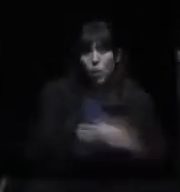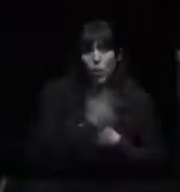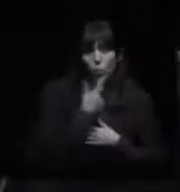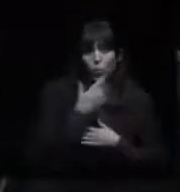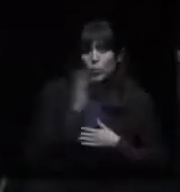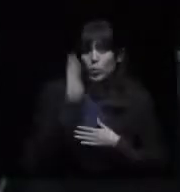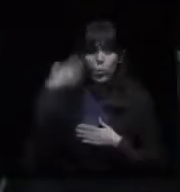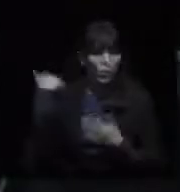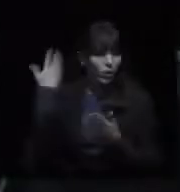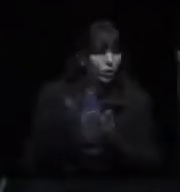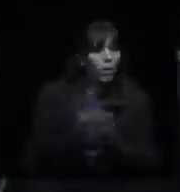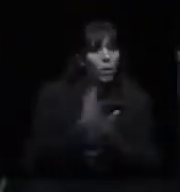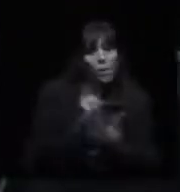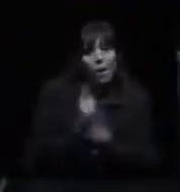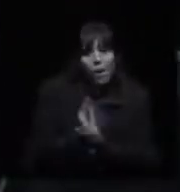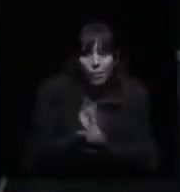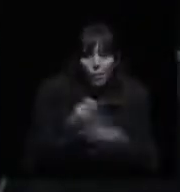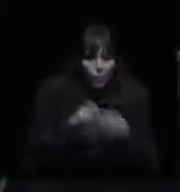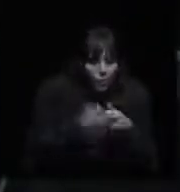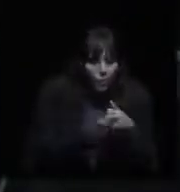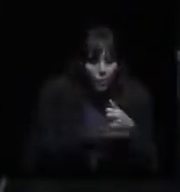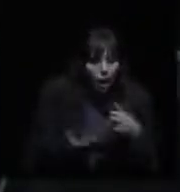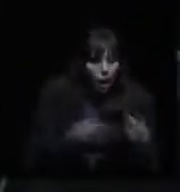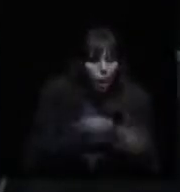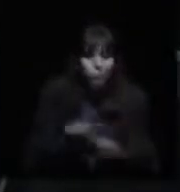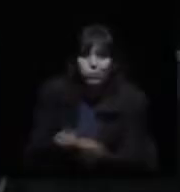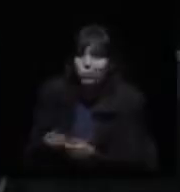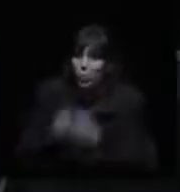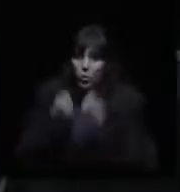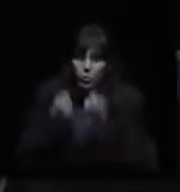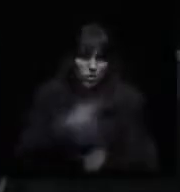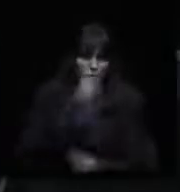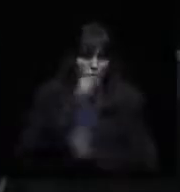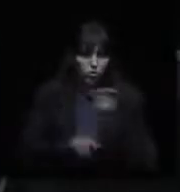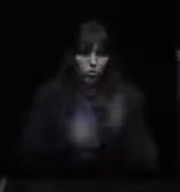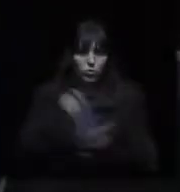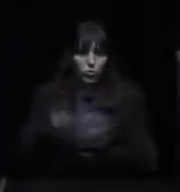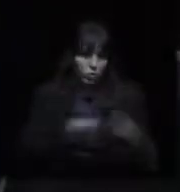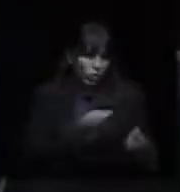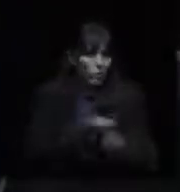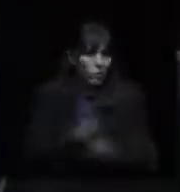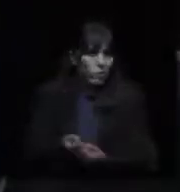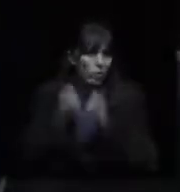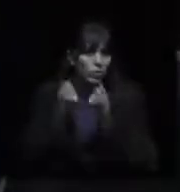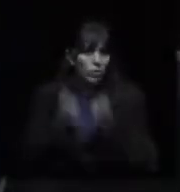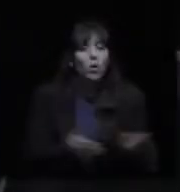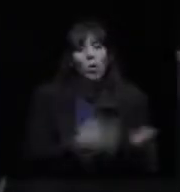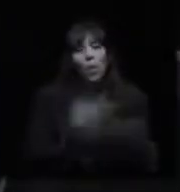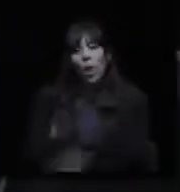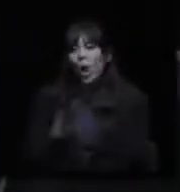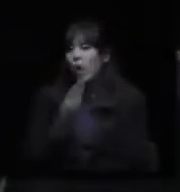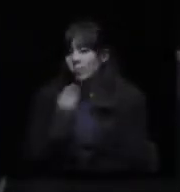assim não dá resposta aos maiores problemas da cidade e das pessoas, o que, além de uma grande